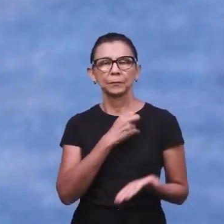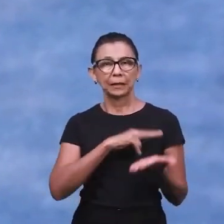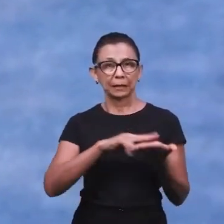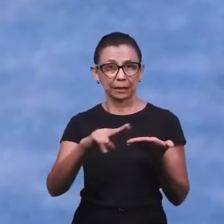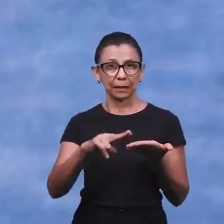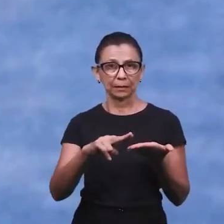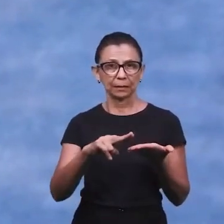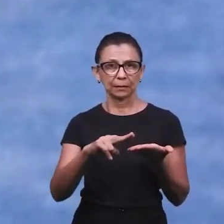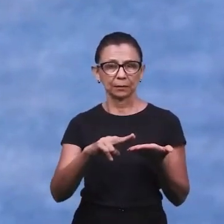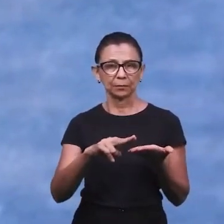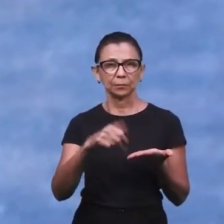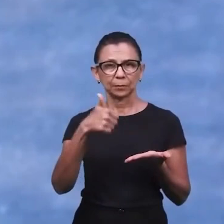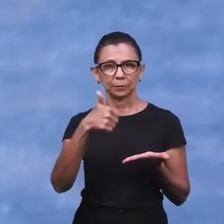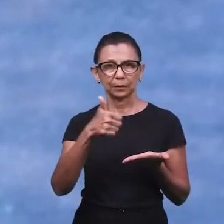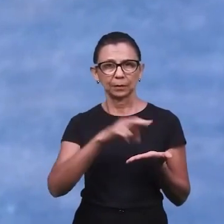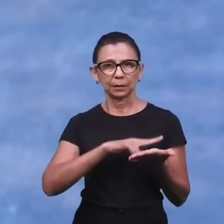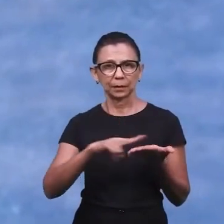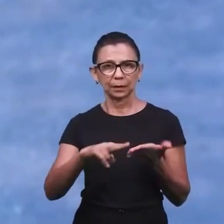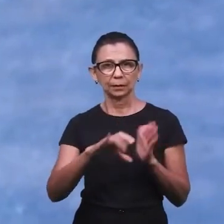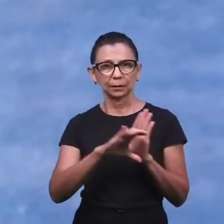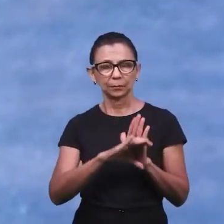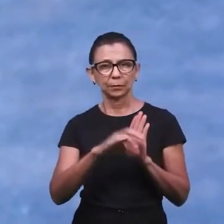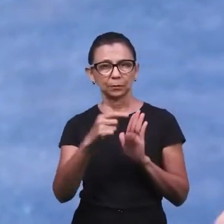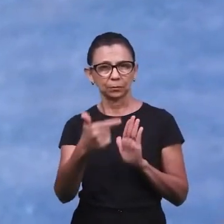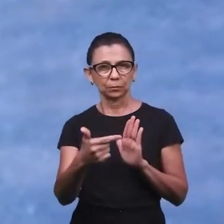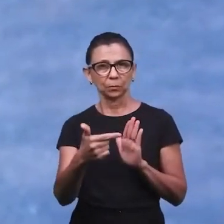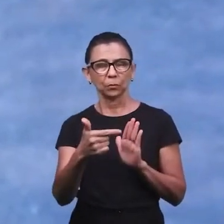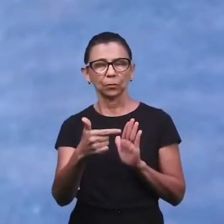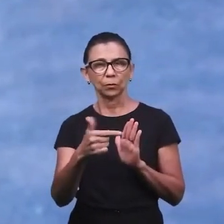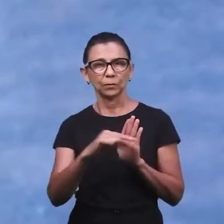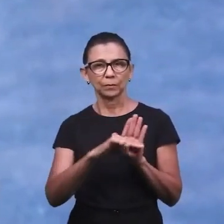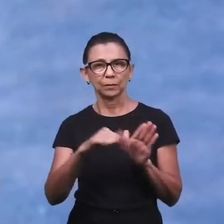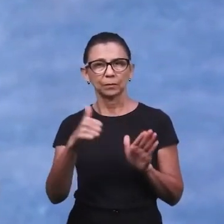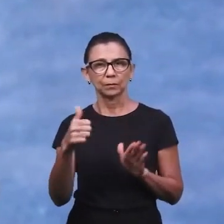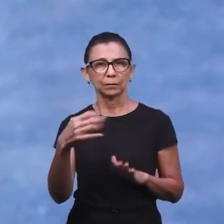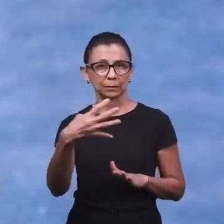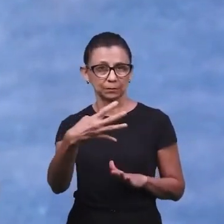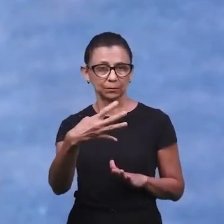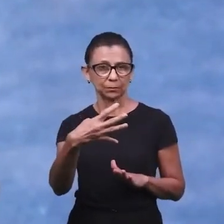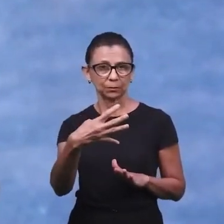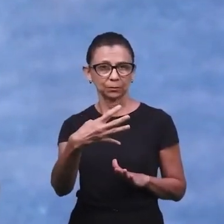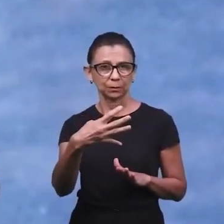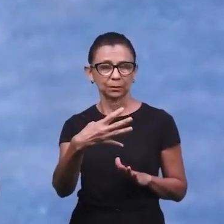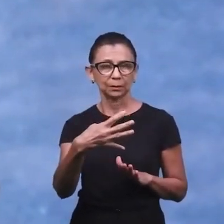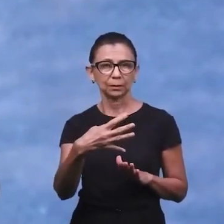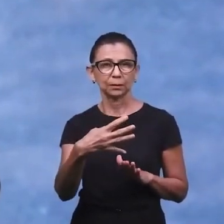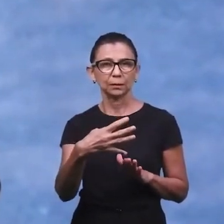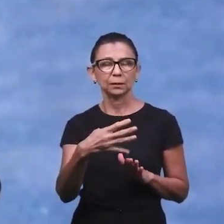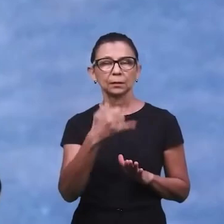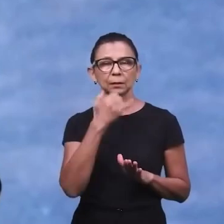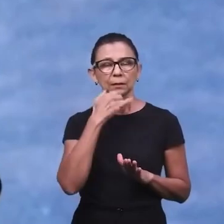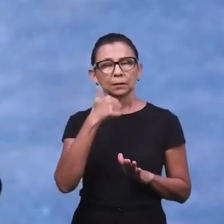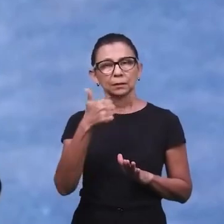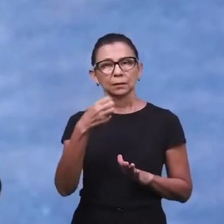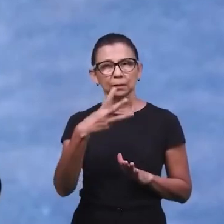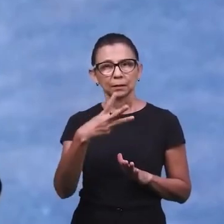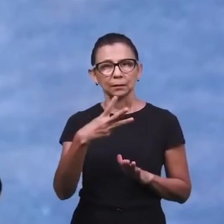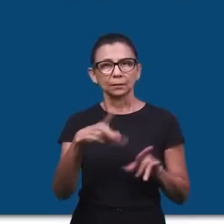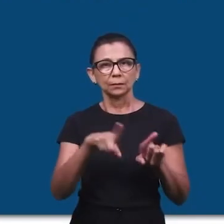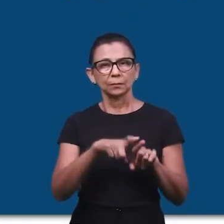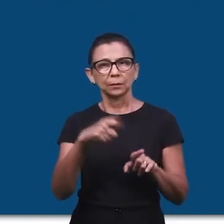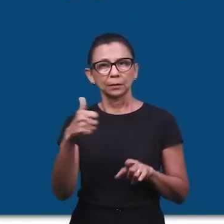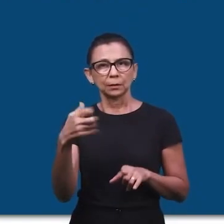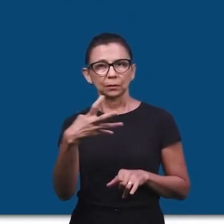né a segunda primeira carta Capítulo 2 Versículo 14 13 e 14 que diz